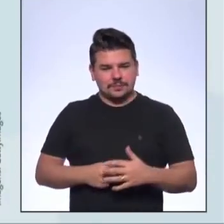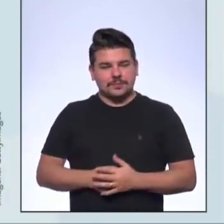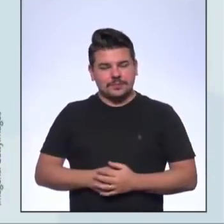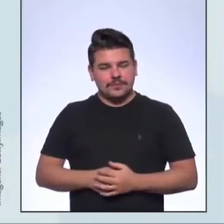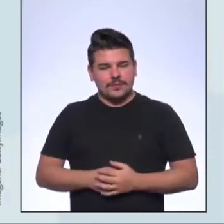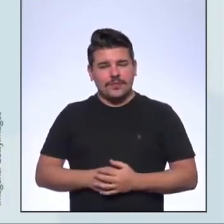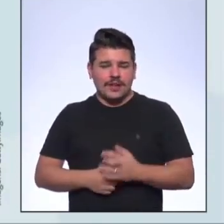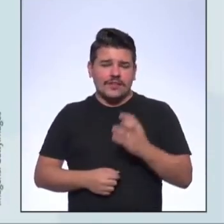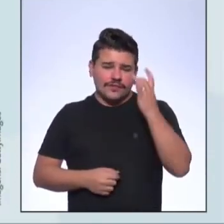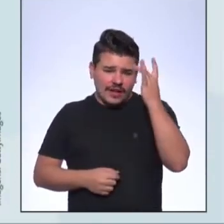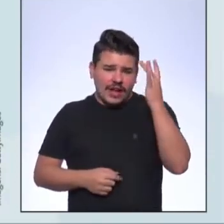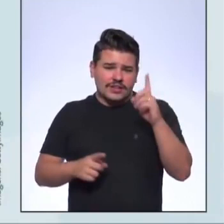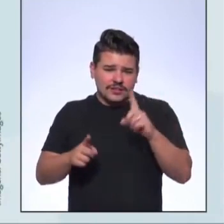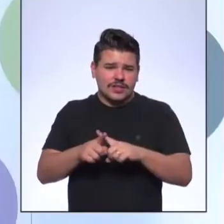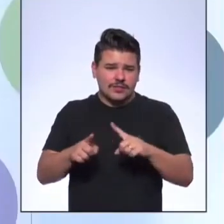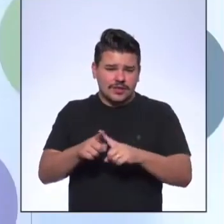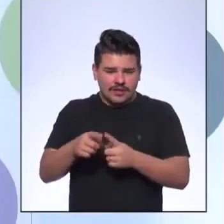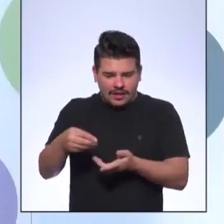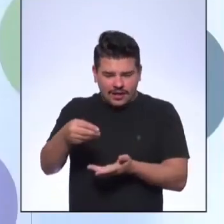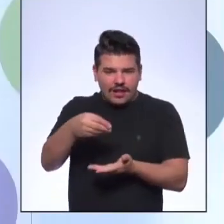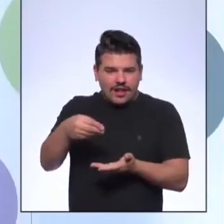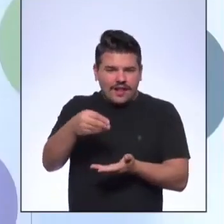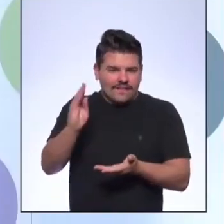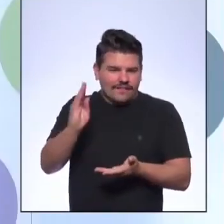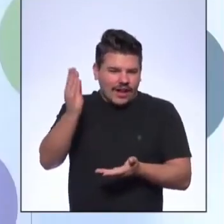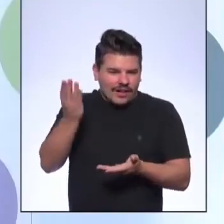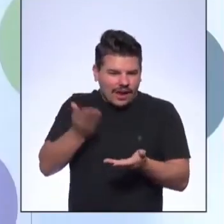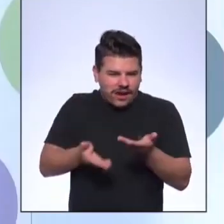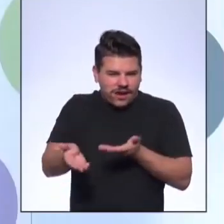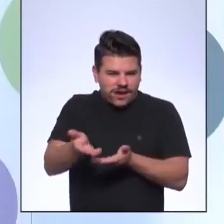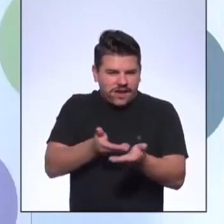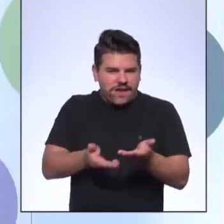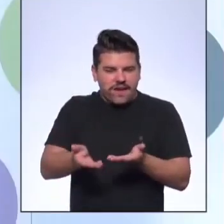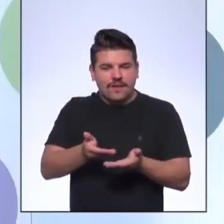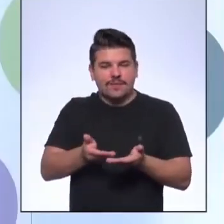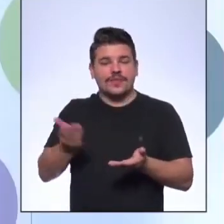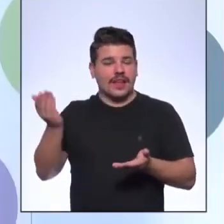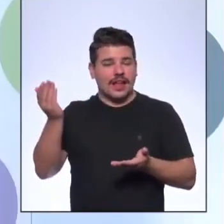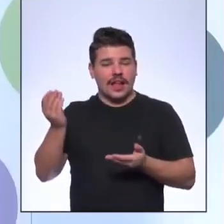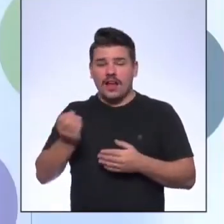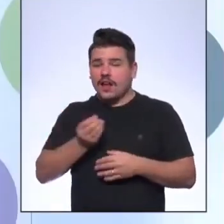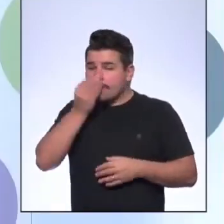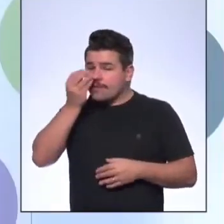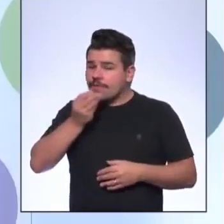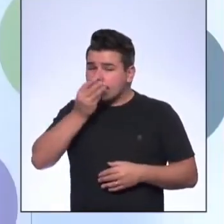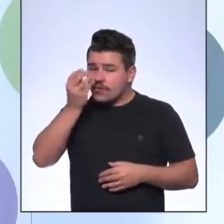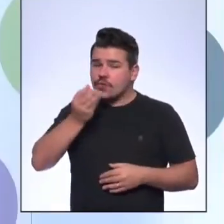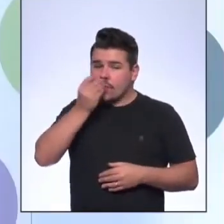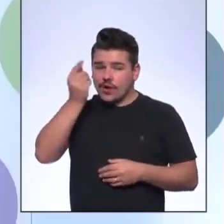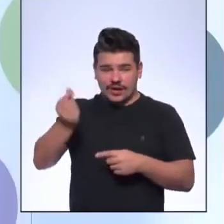fácil polinização artificial. A planta da ervilha, ela é uma planta que a gente chama de